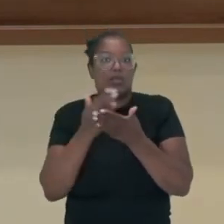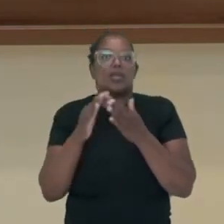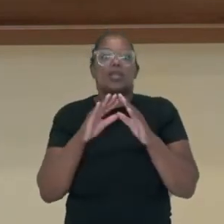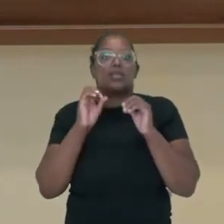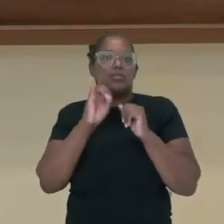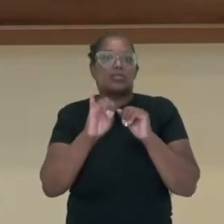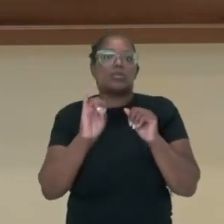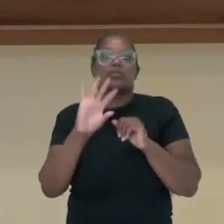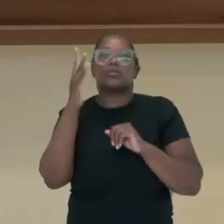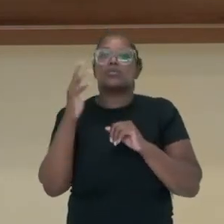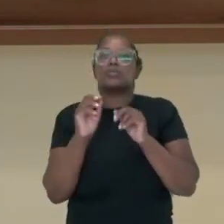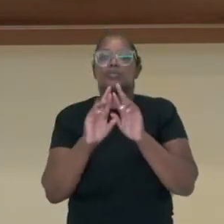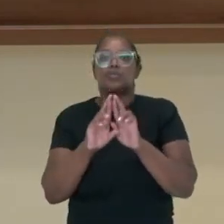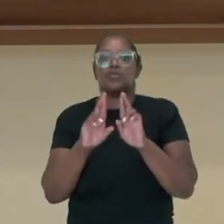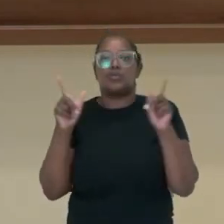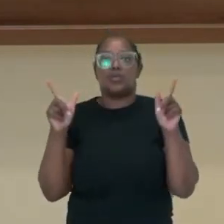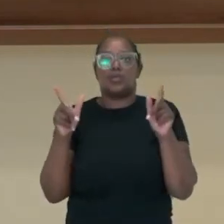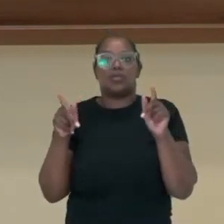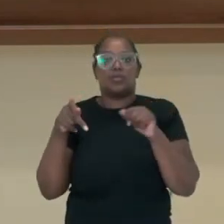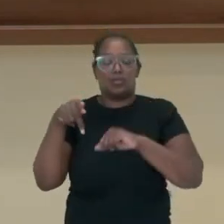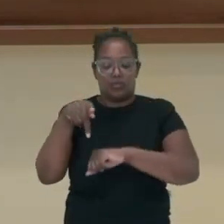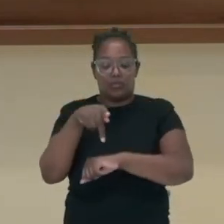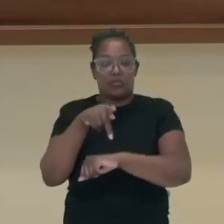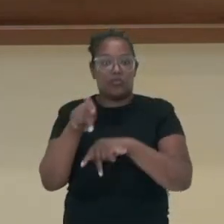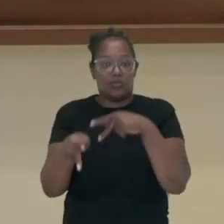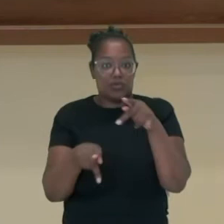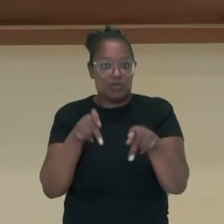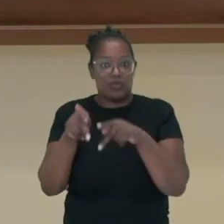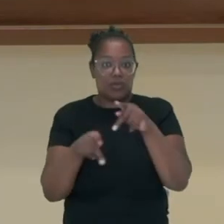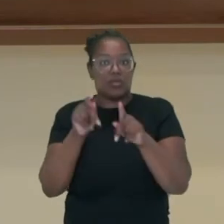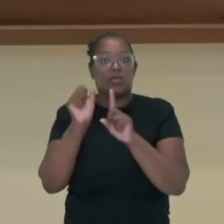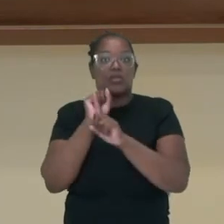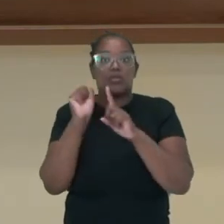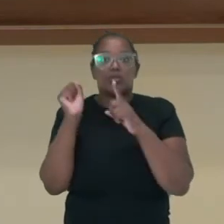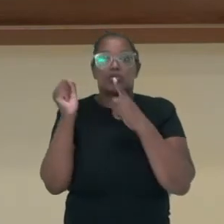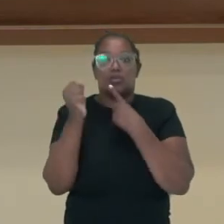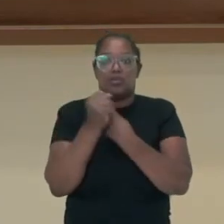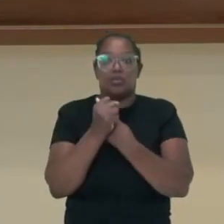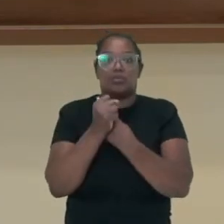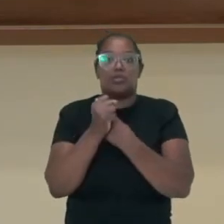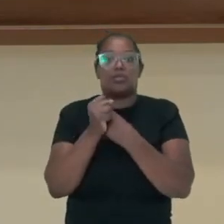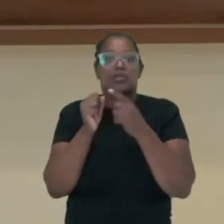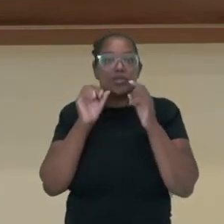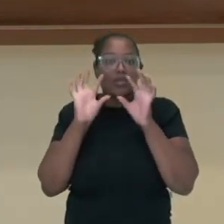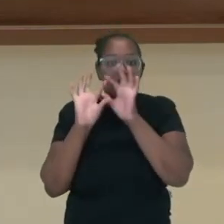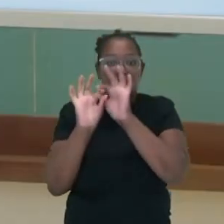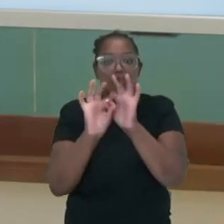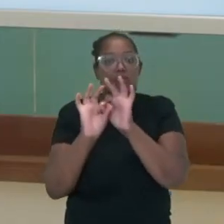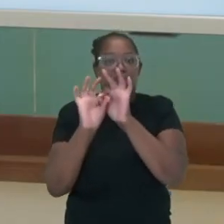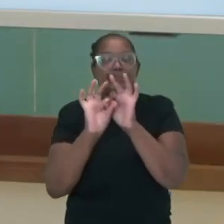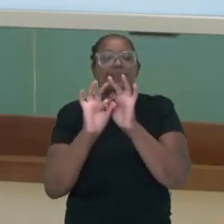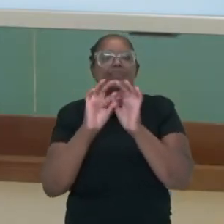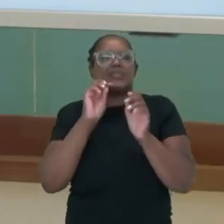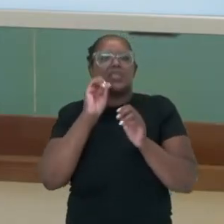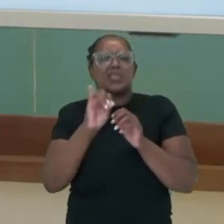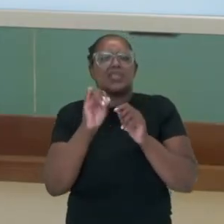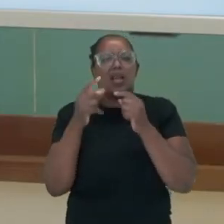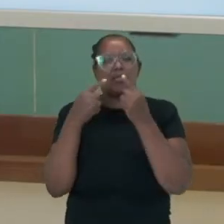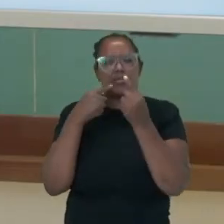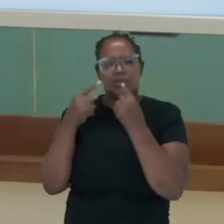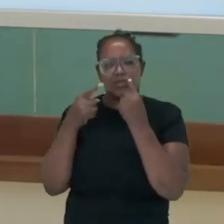diferenças ideológicas entre os países capitalistas e socialistas se concretizaram. Então, quando a